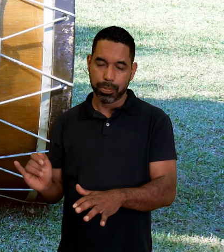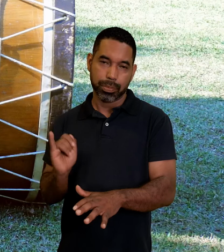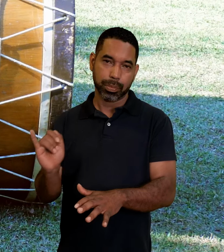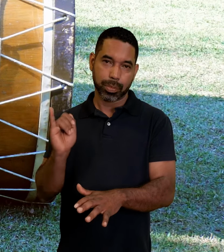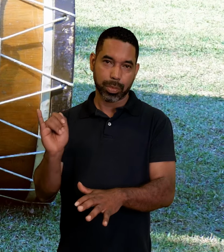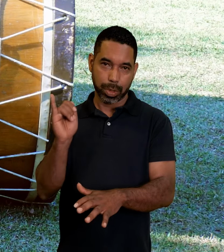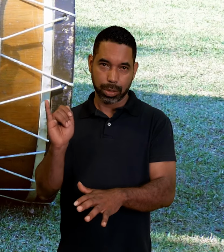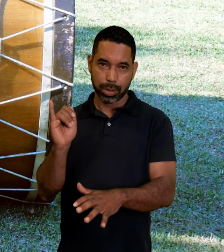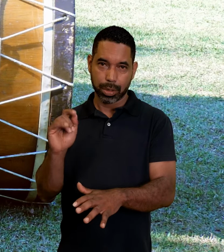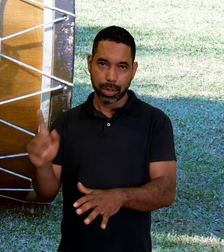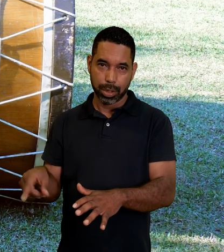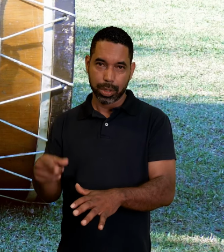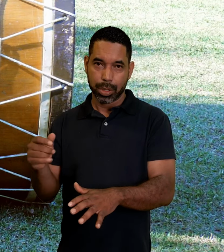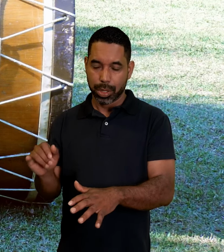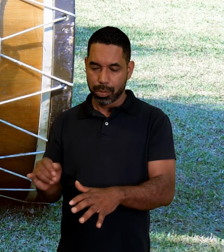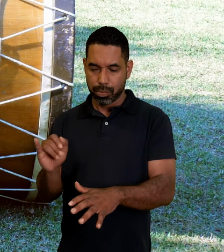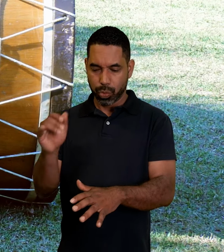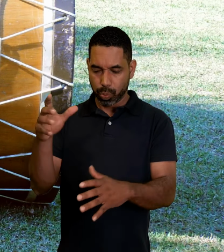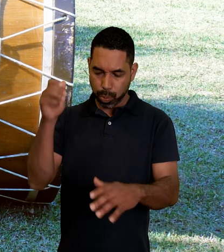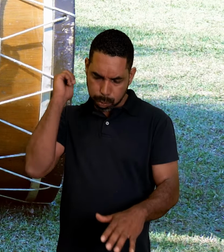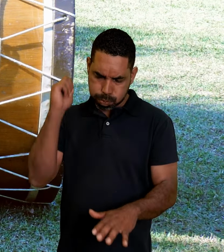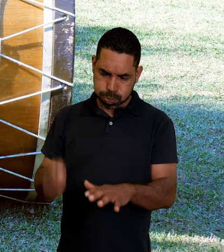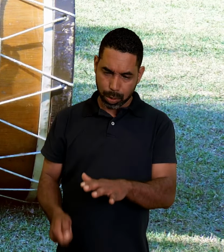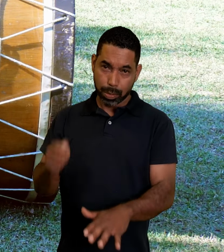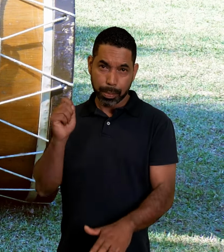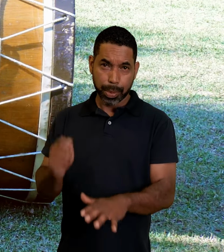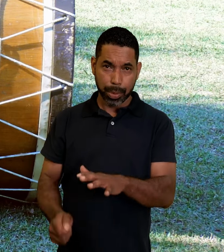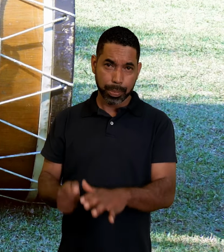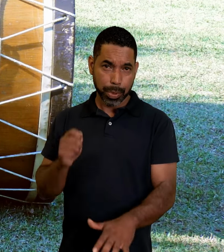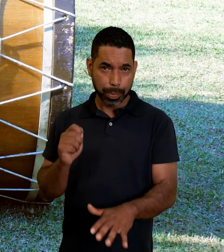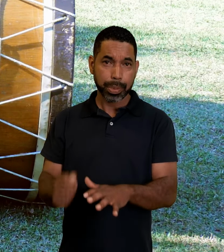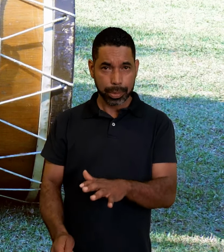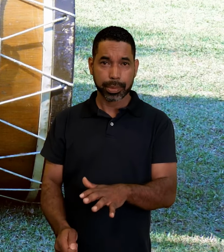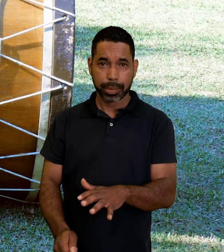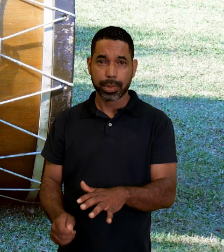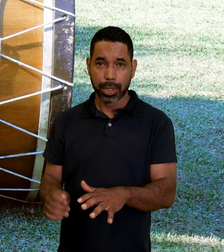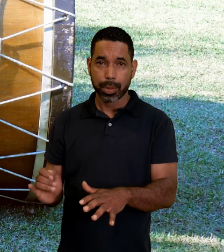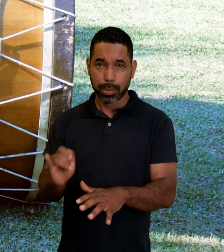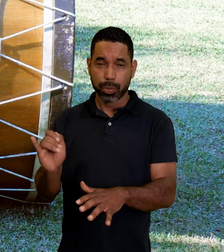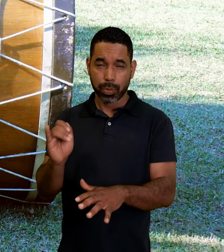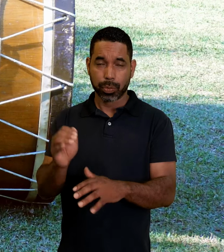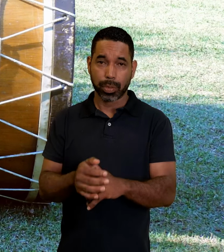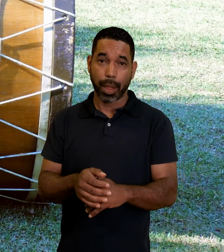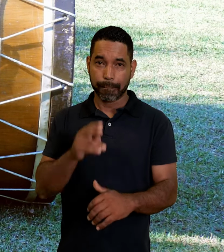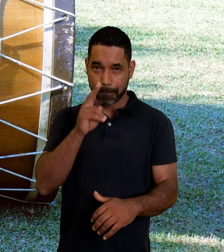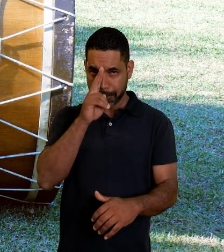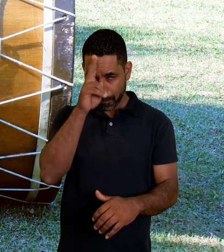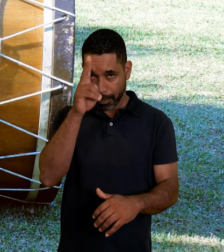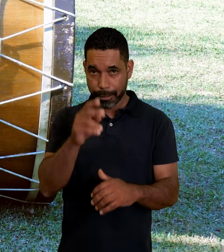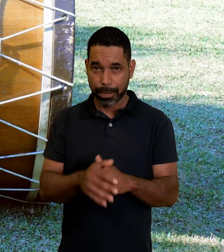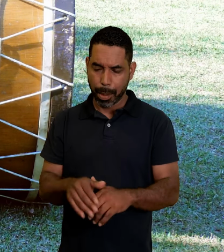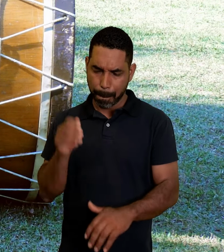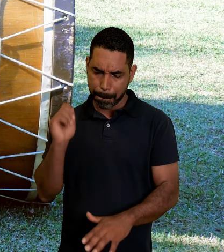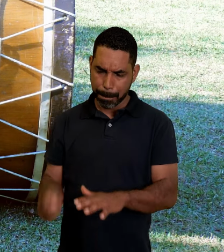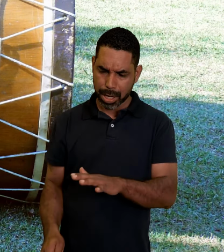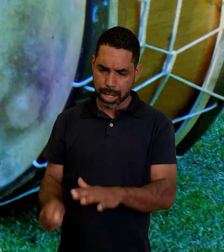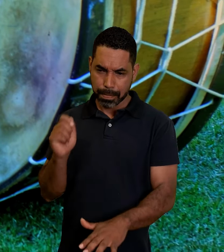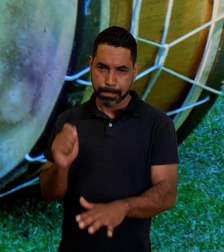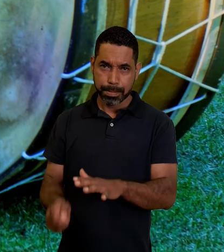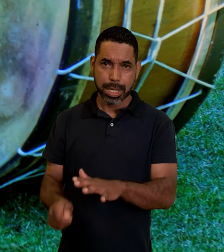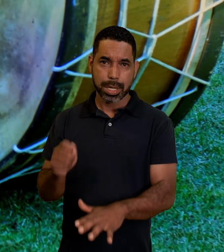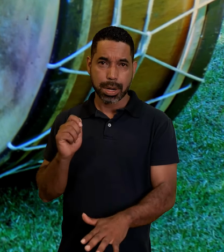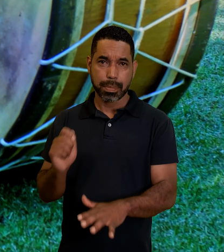é o que domina isso, né? Musicalmente, você já logo percebe o grave solando, ele é mais forte, né? Mais